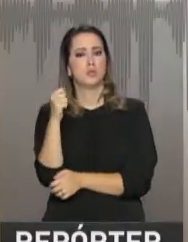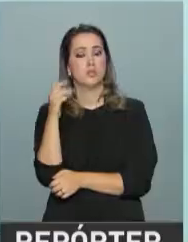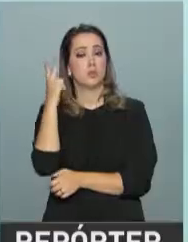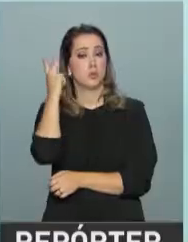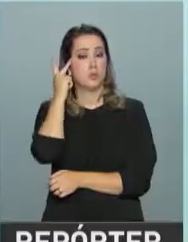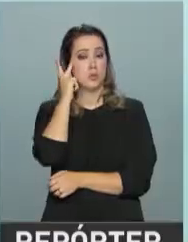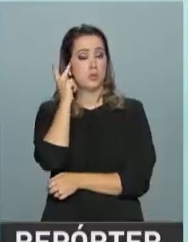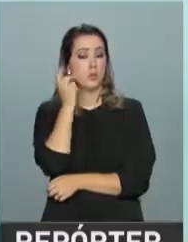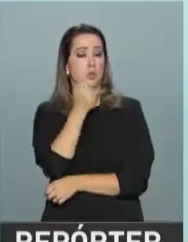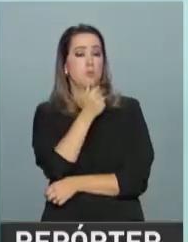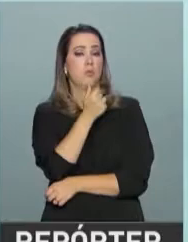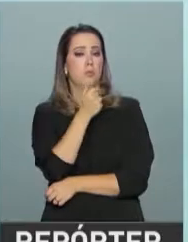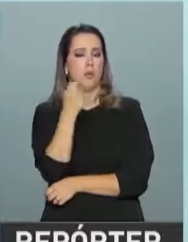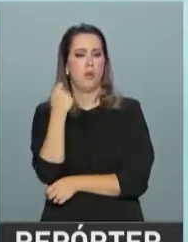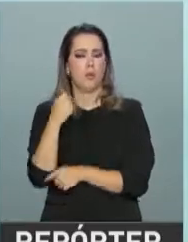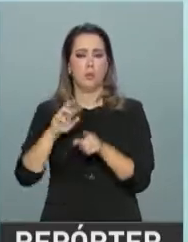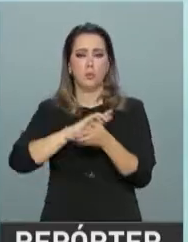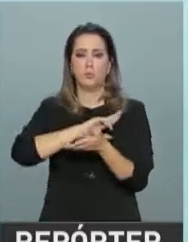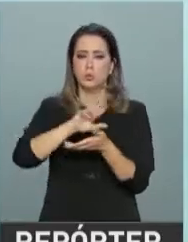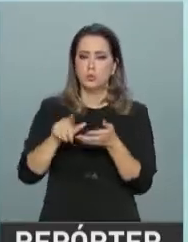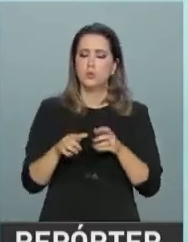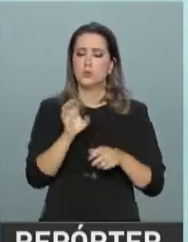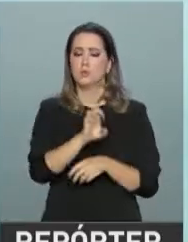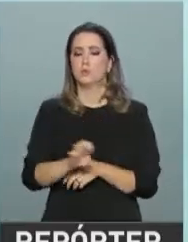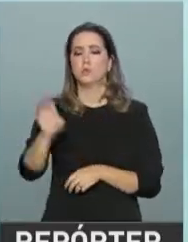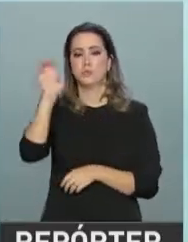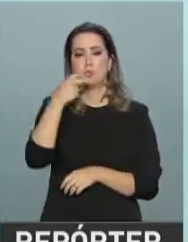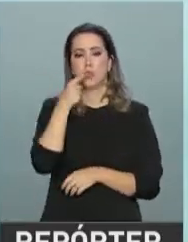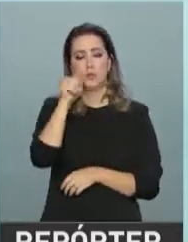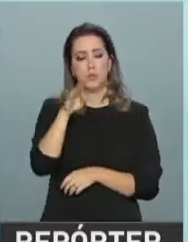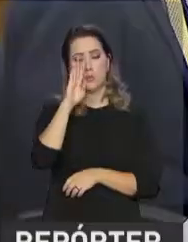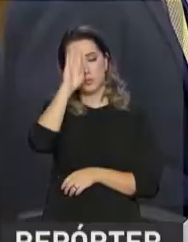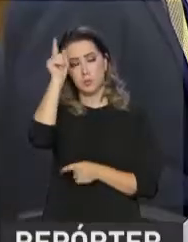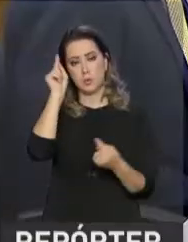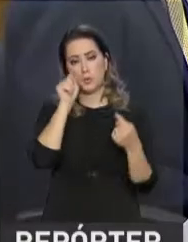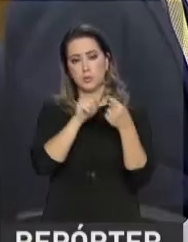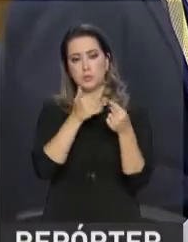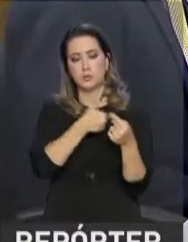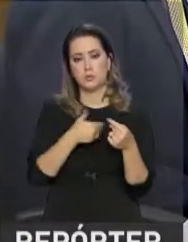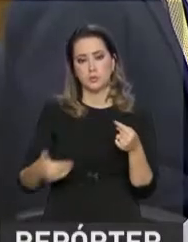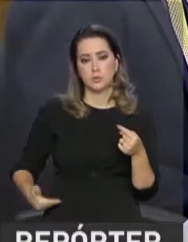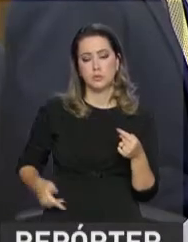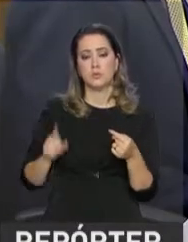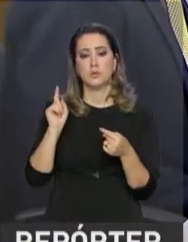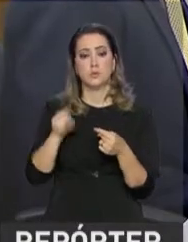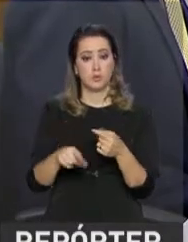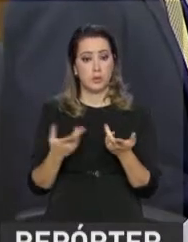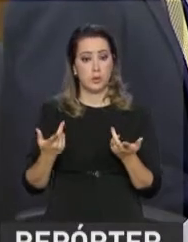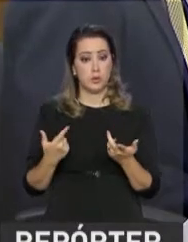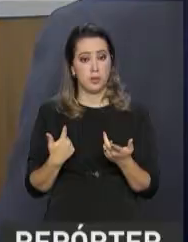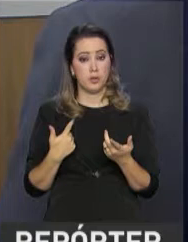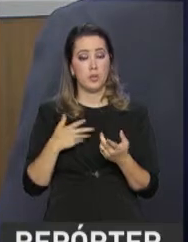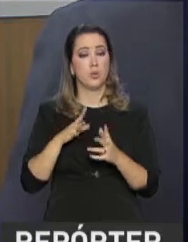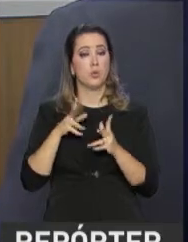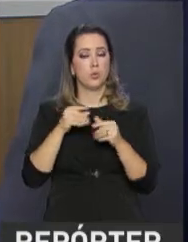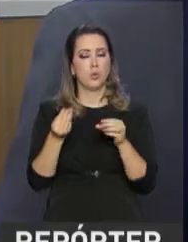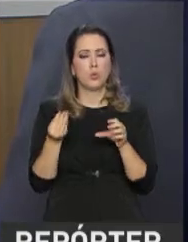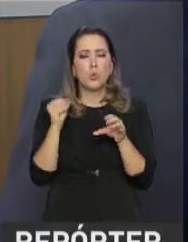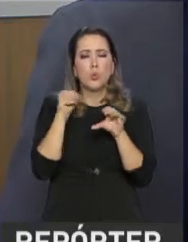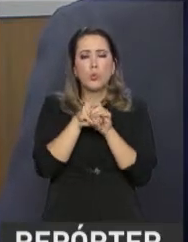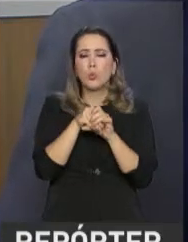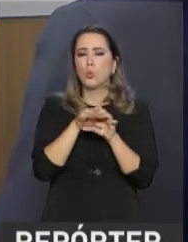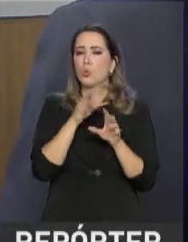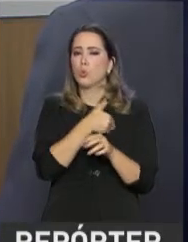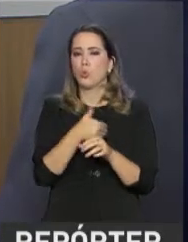de oliveira destaca uma das prioridades do governo a digitalização de serviços o que segundo